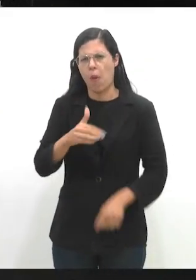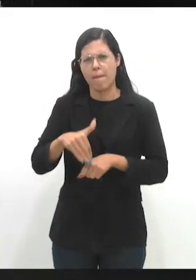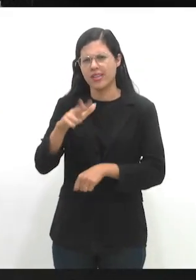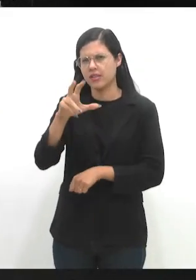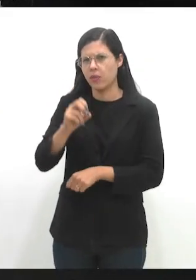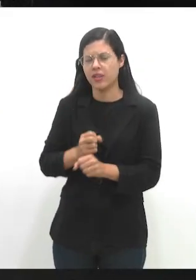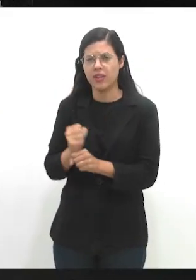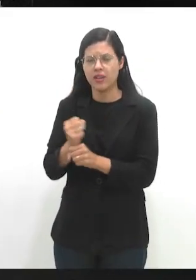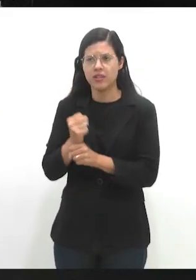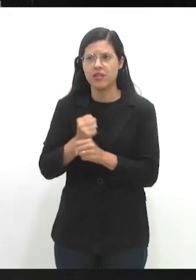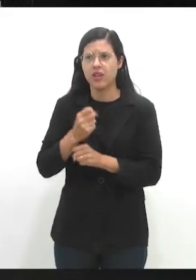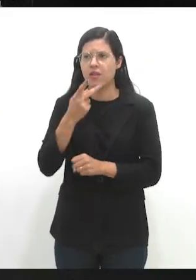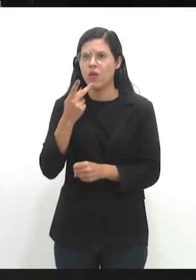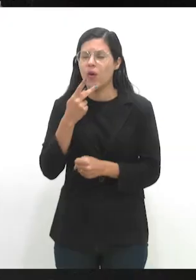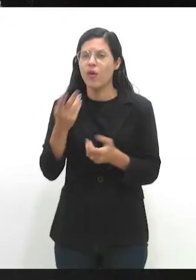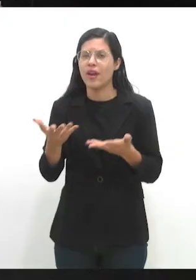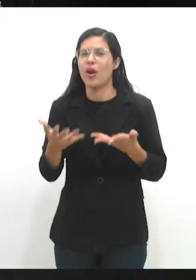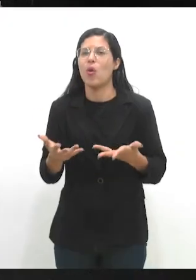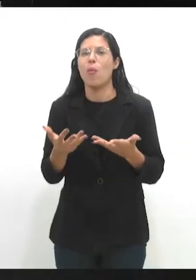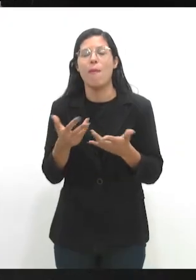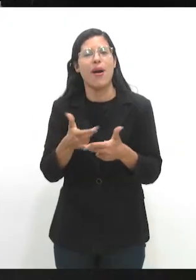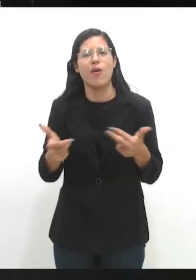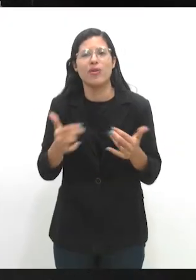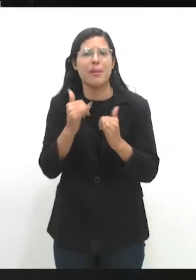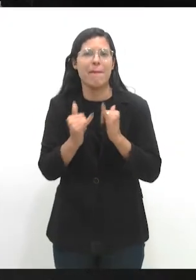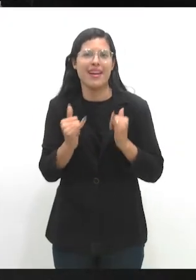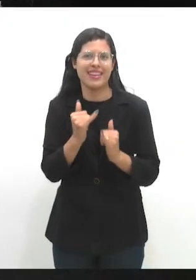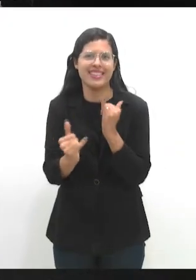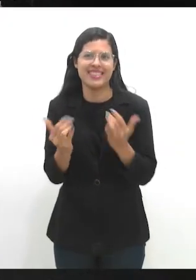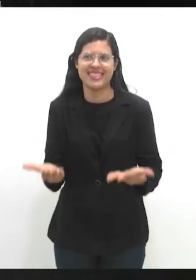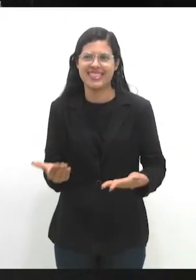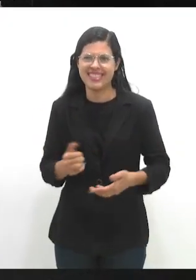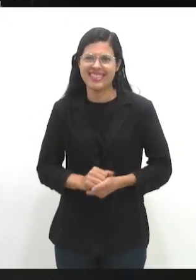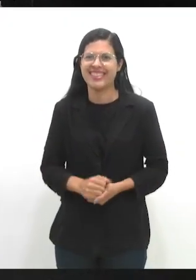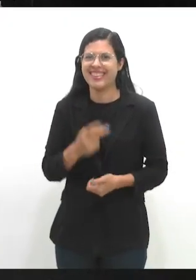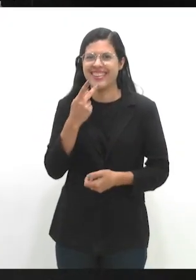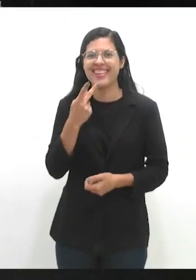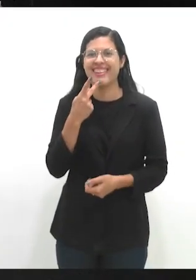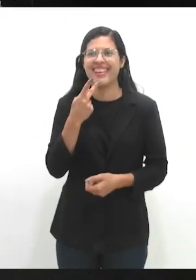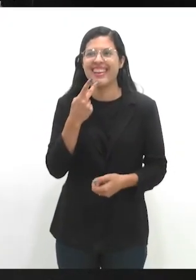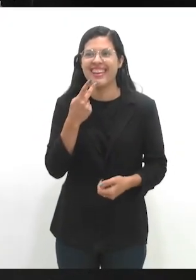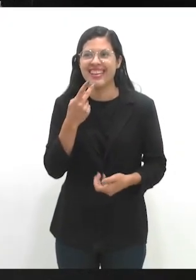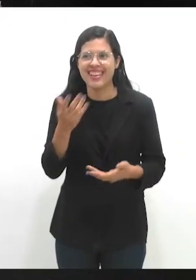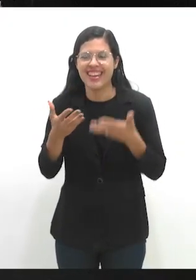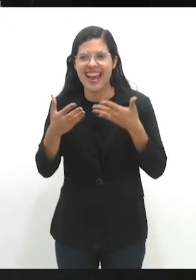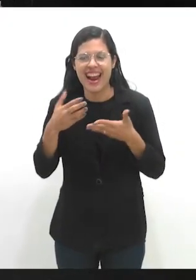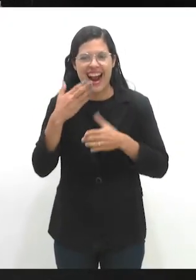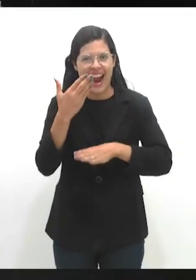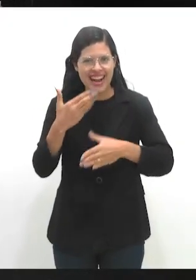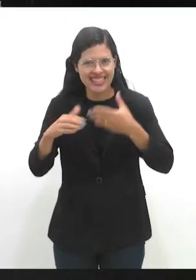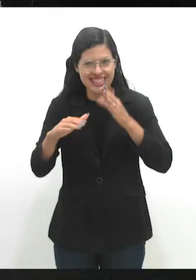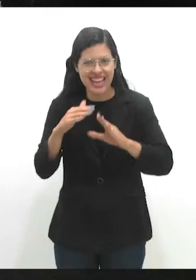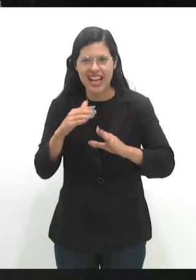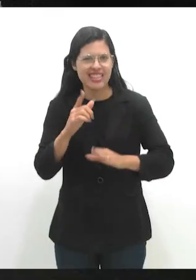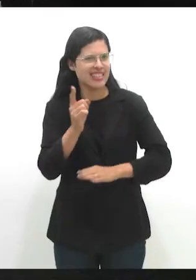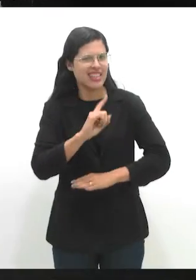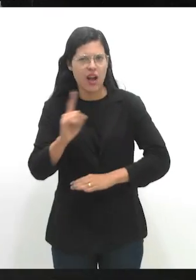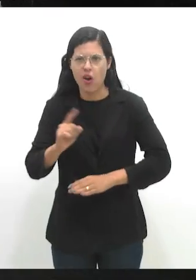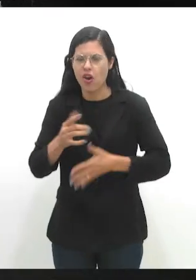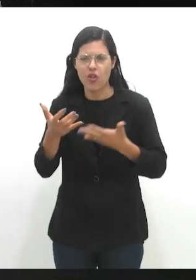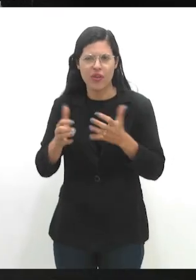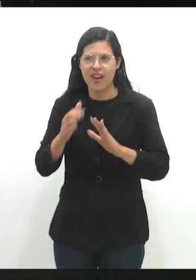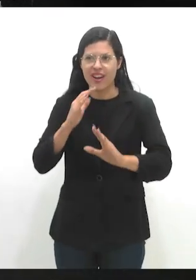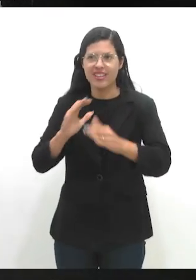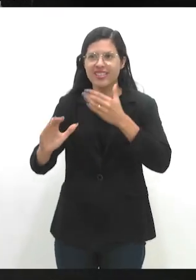assim, eu quero uma coisa parecida. Eu falei assim, Otton, espera um pouquinho, você quer cantar? Que história é essa? Não quero cantar, mas eu